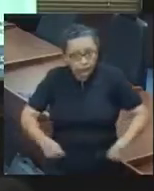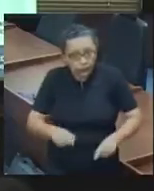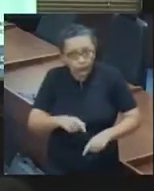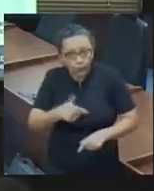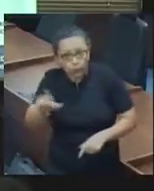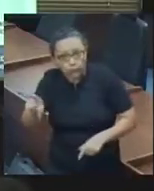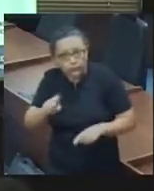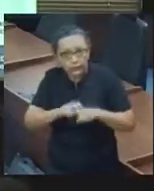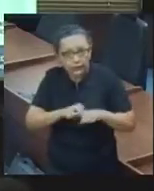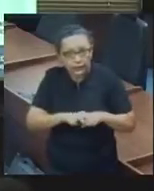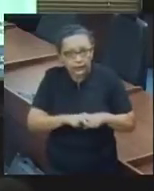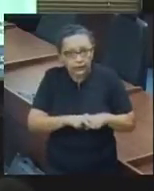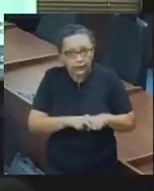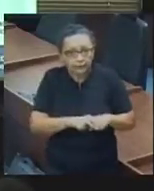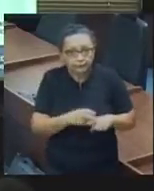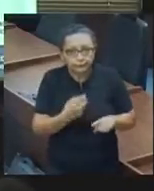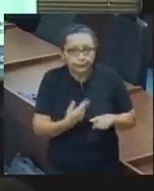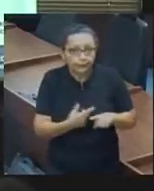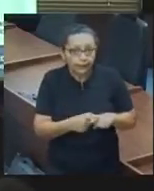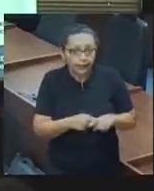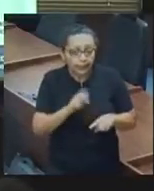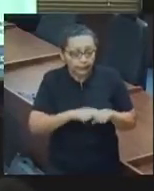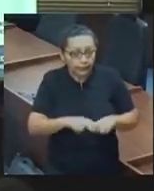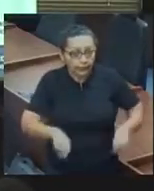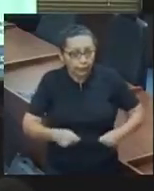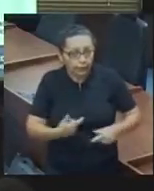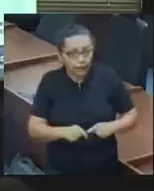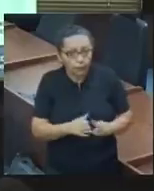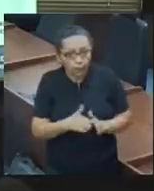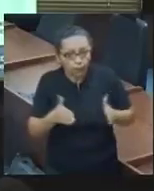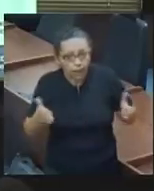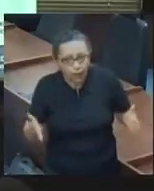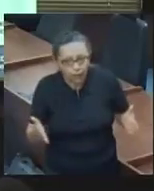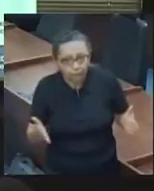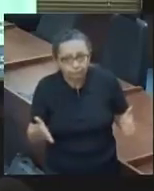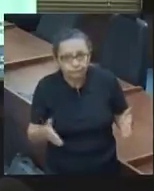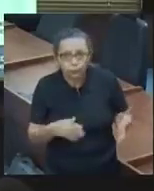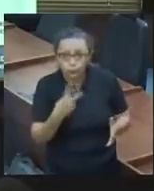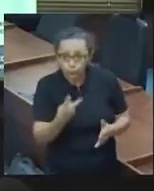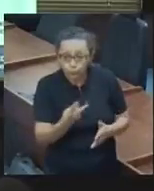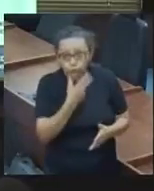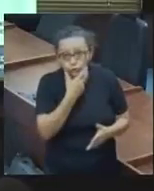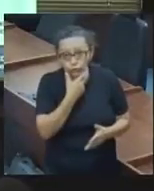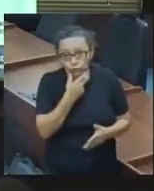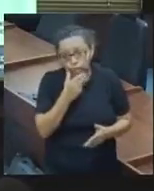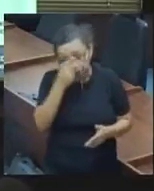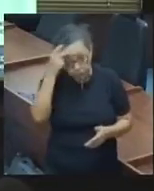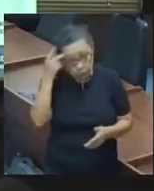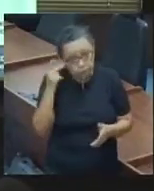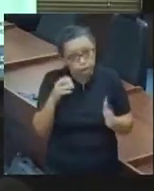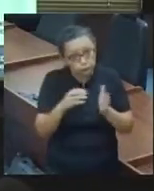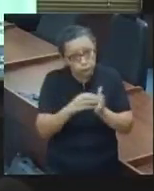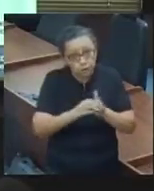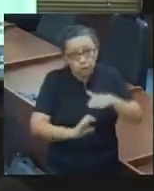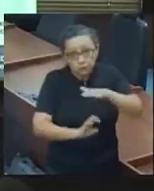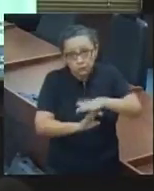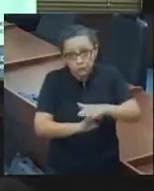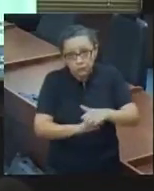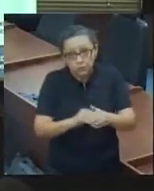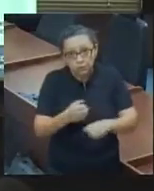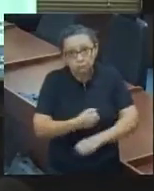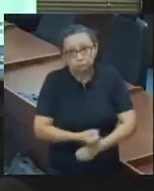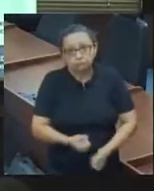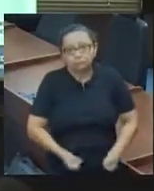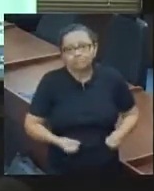cadeira é larga ela não passa na cadeira né carregada por dois funcionários da empresa então